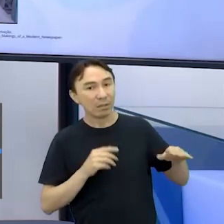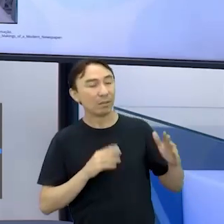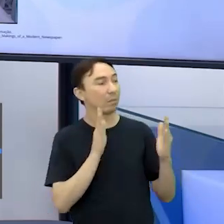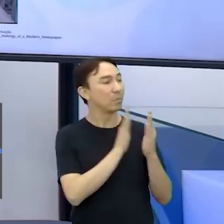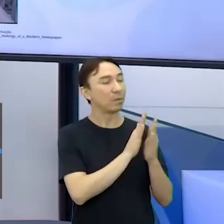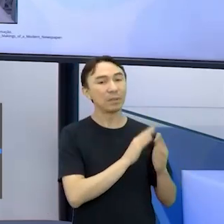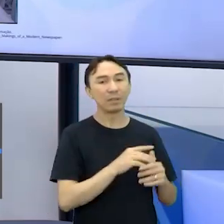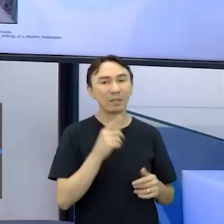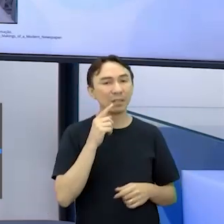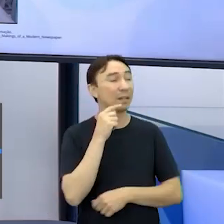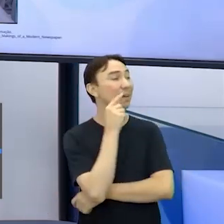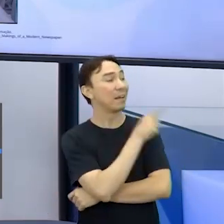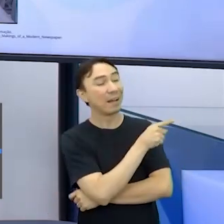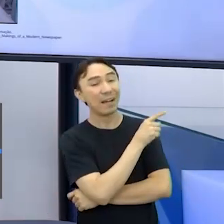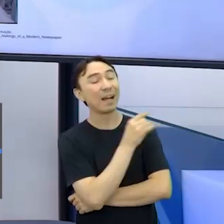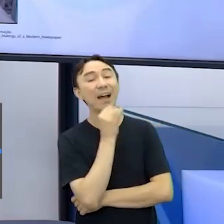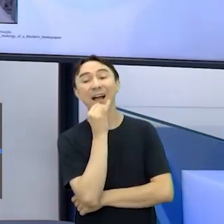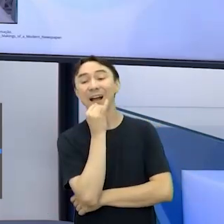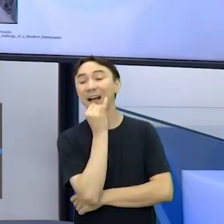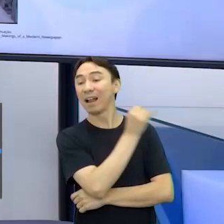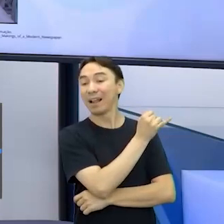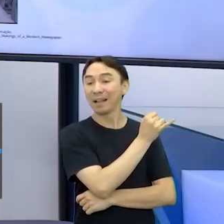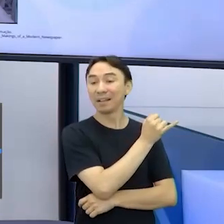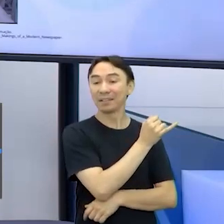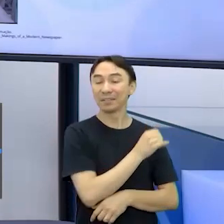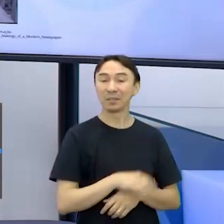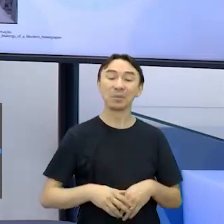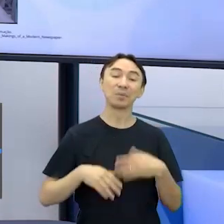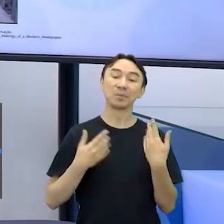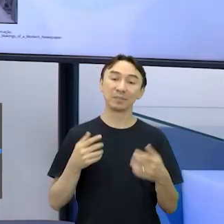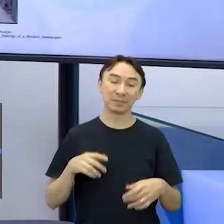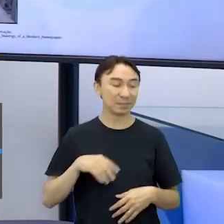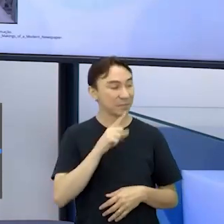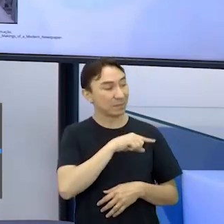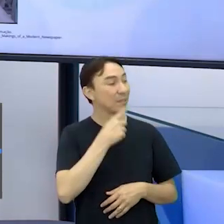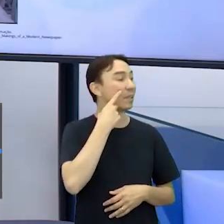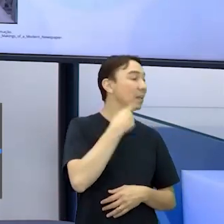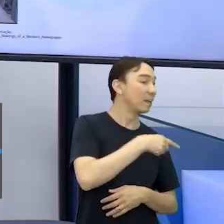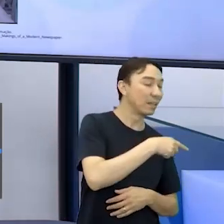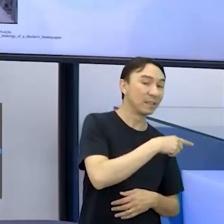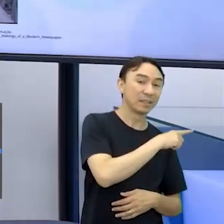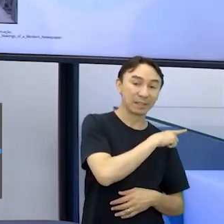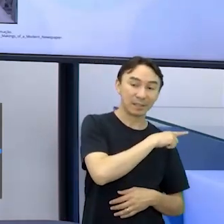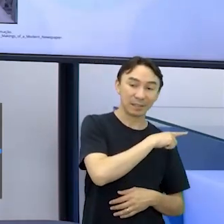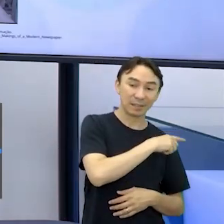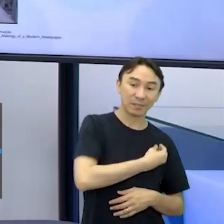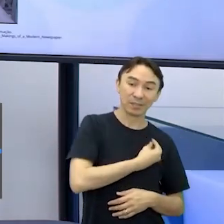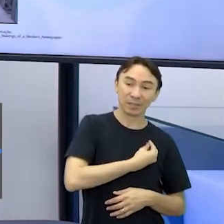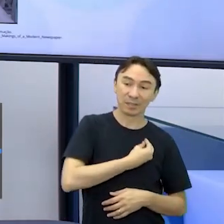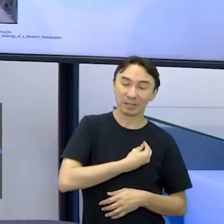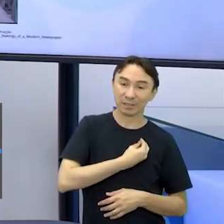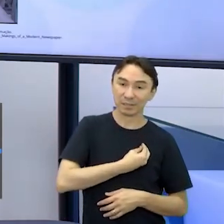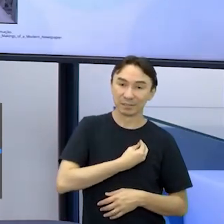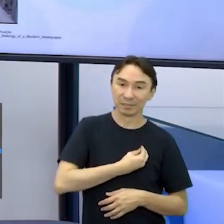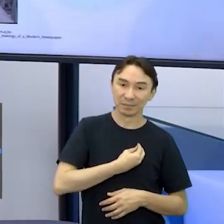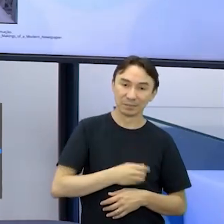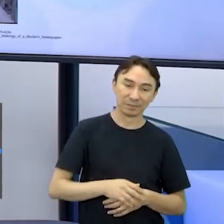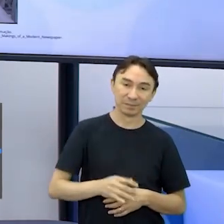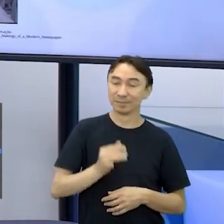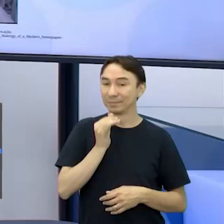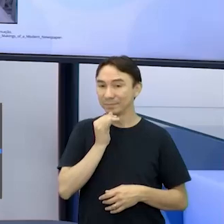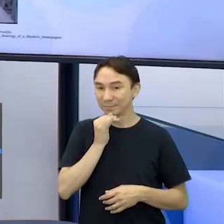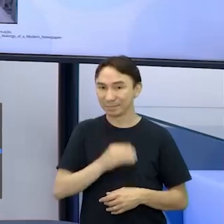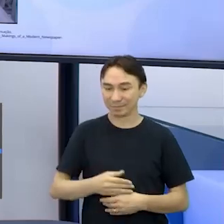com ele daqui, grito para ele de lá, ou então eu pego e levanto, vou até ele, vejo que ele está lá. Se eu tenho uma parede